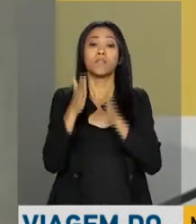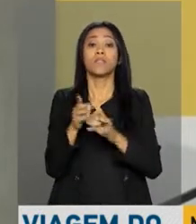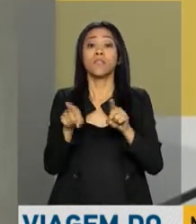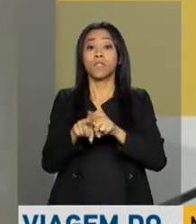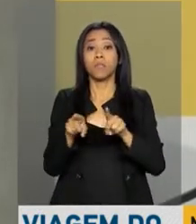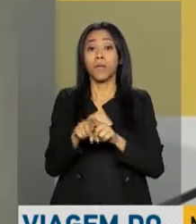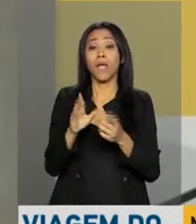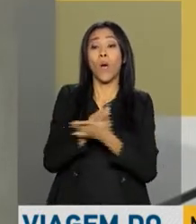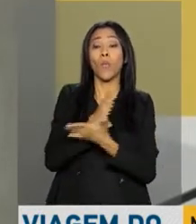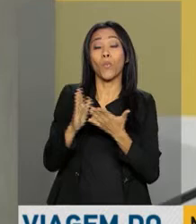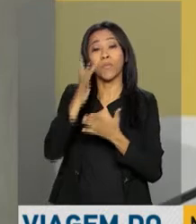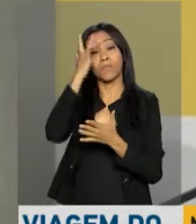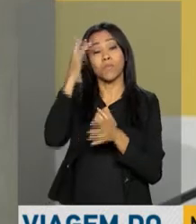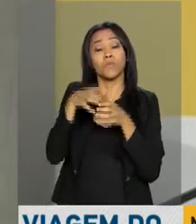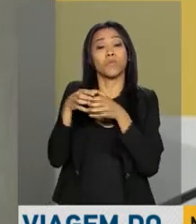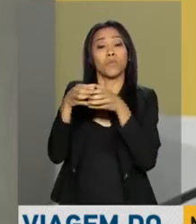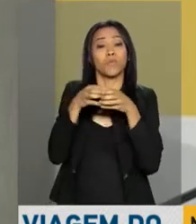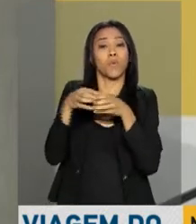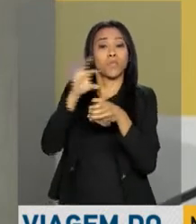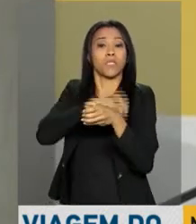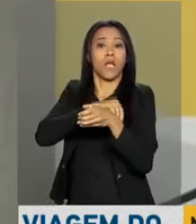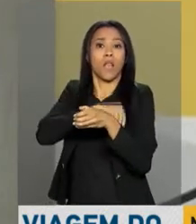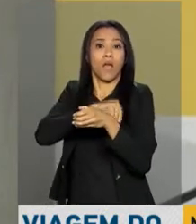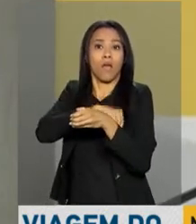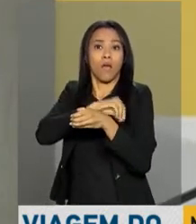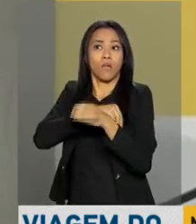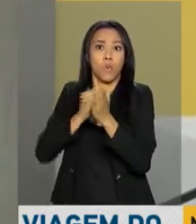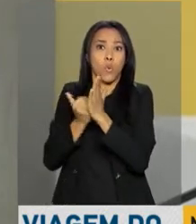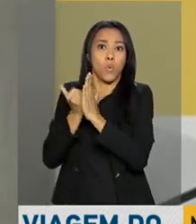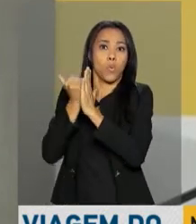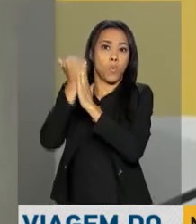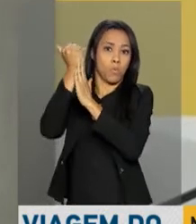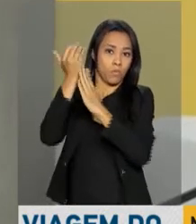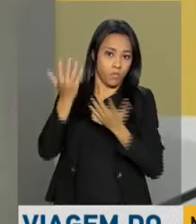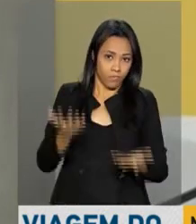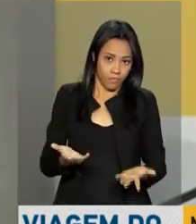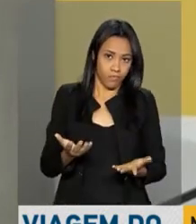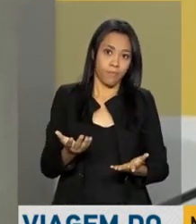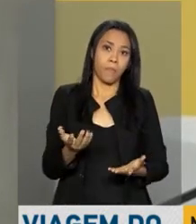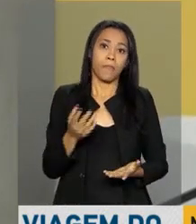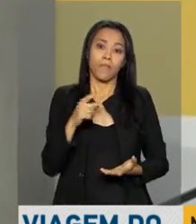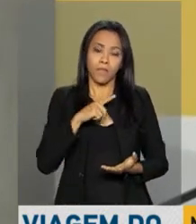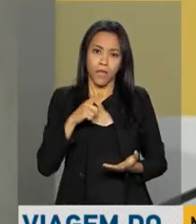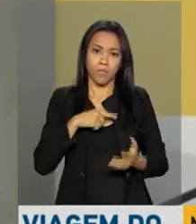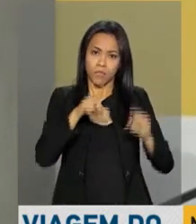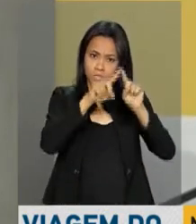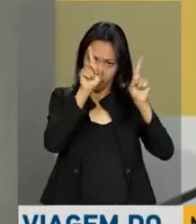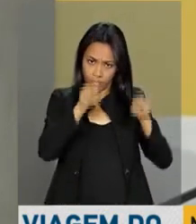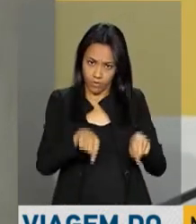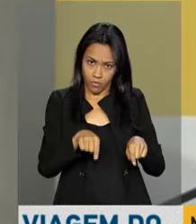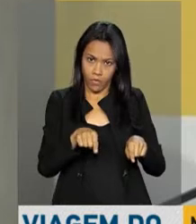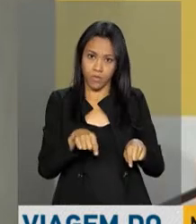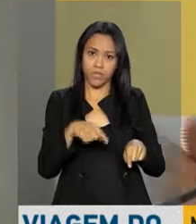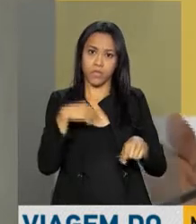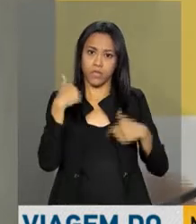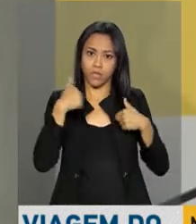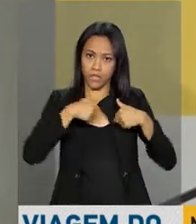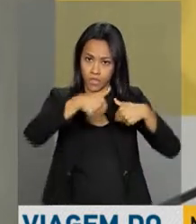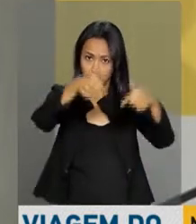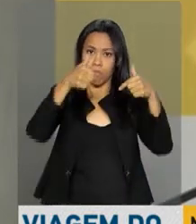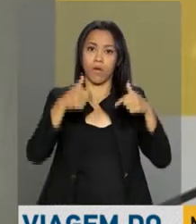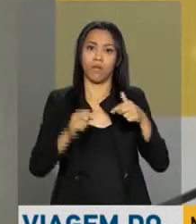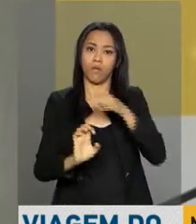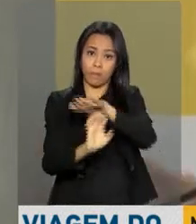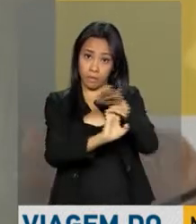privilégios nós temos uma diferença por exemplo para aposentadoria entre os servidores da atividade privada